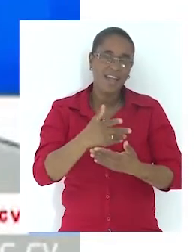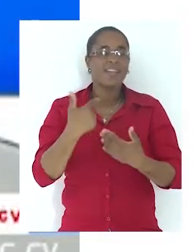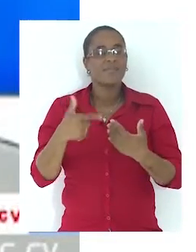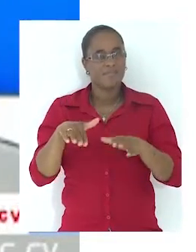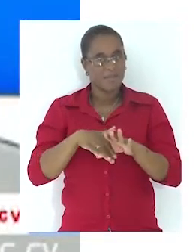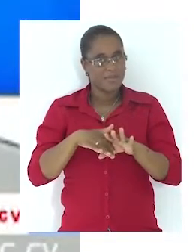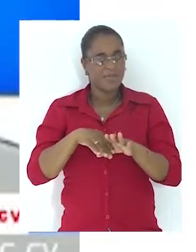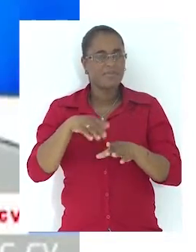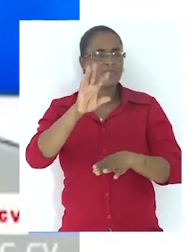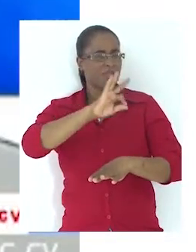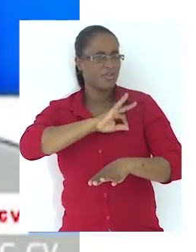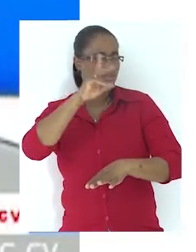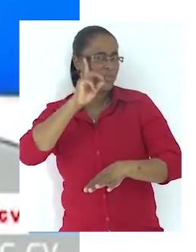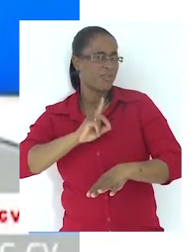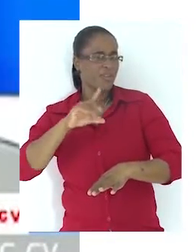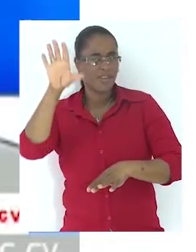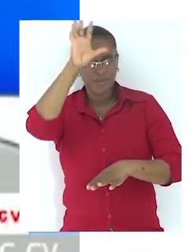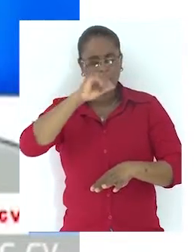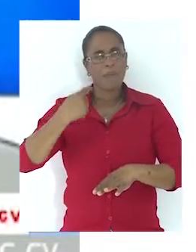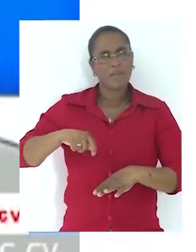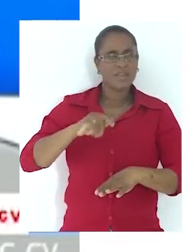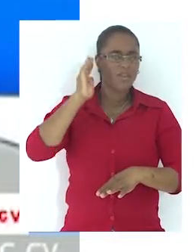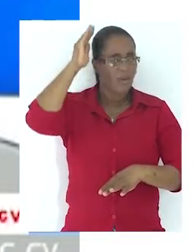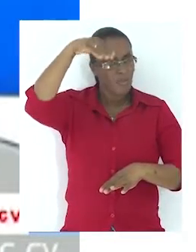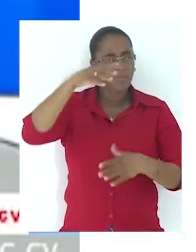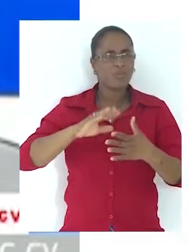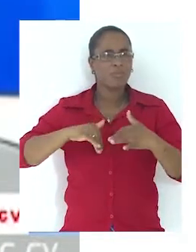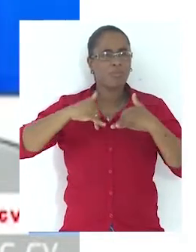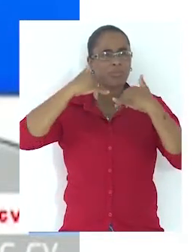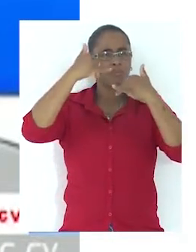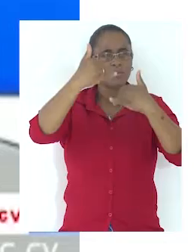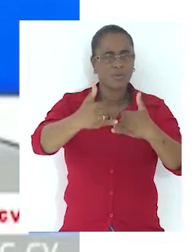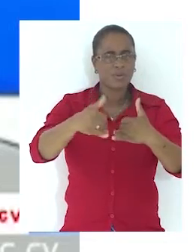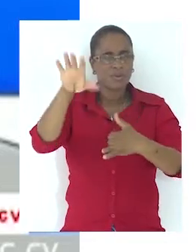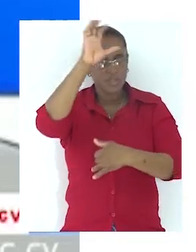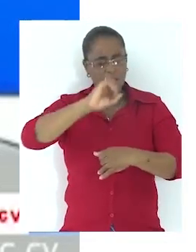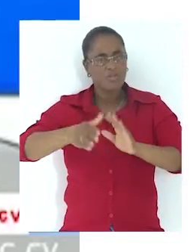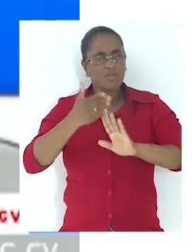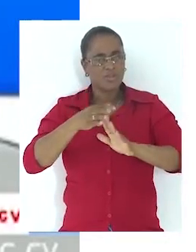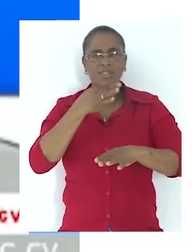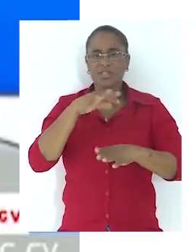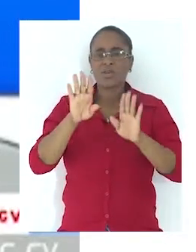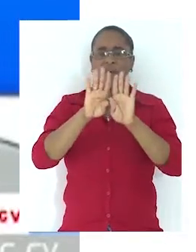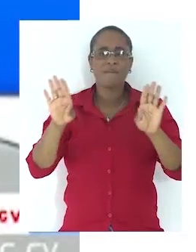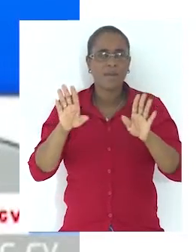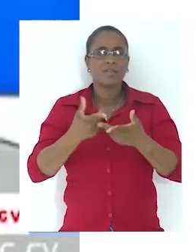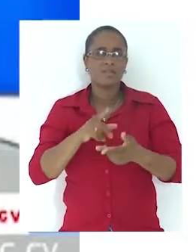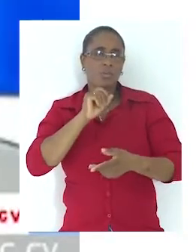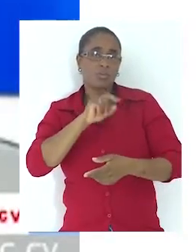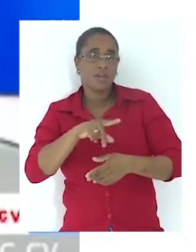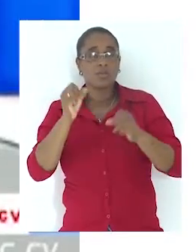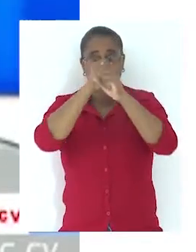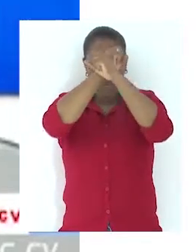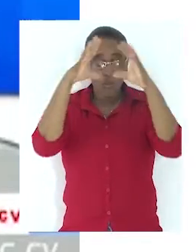Senhora Ministra, o Presidente da República, nesta prorrogação do estado de emergência, deixou em aberto ao Governo as possibilidades